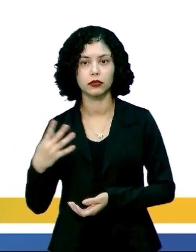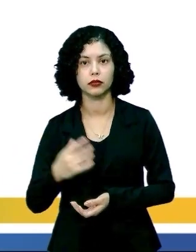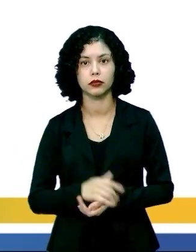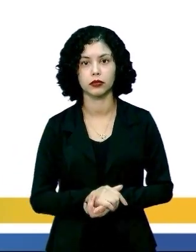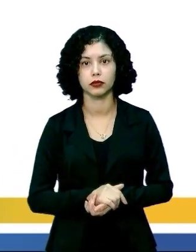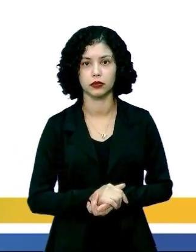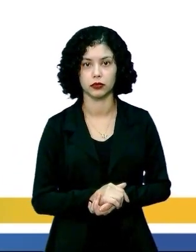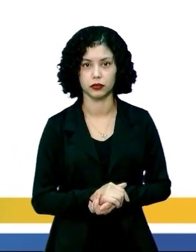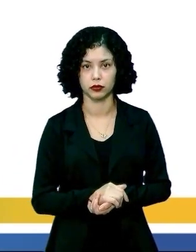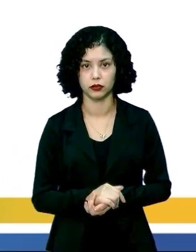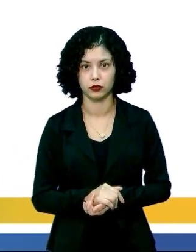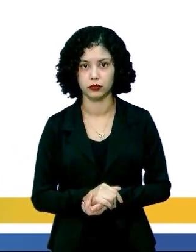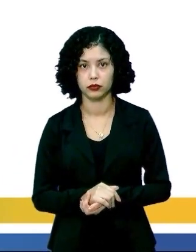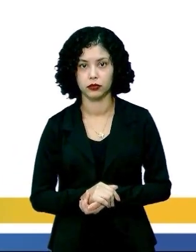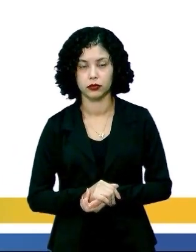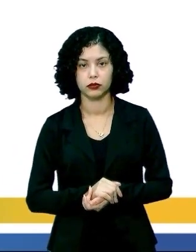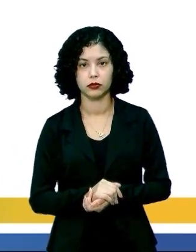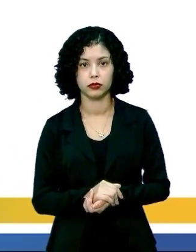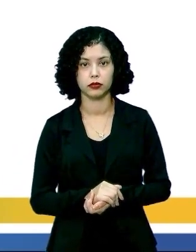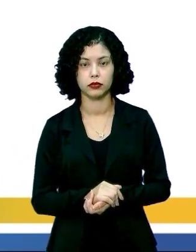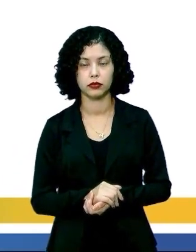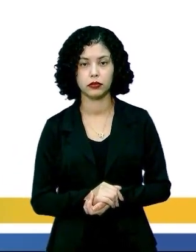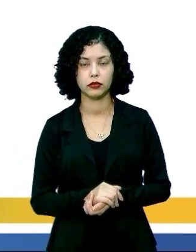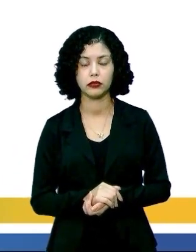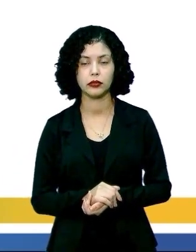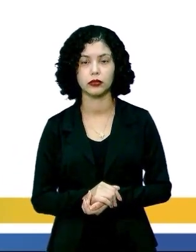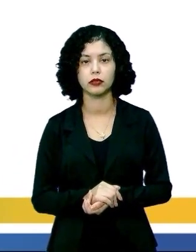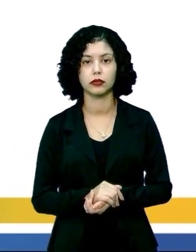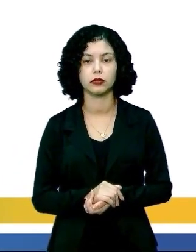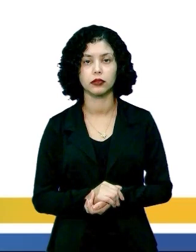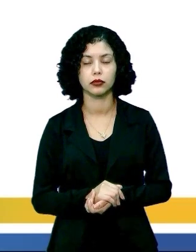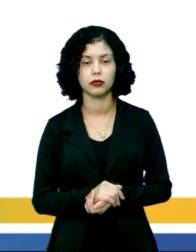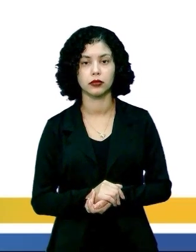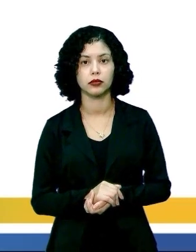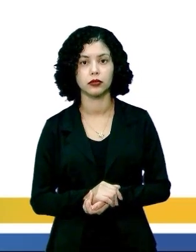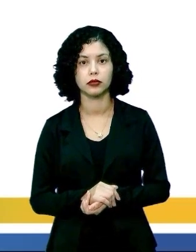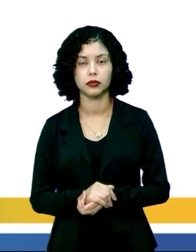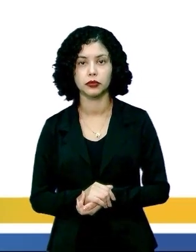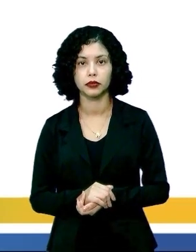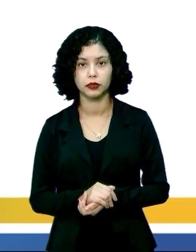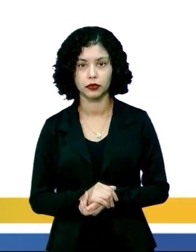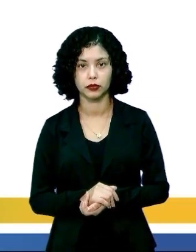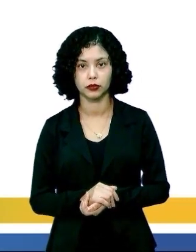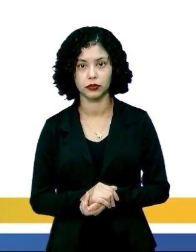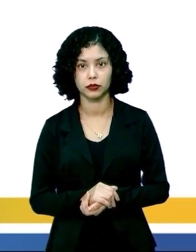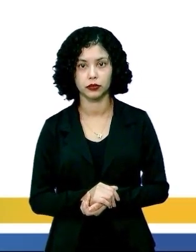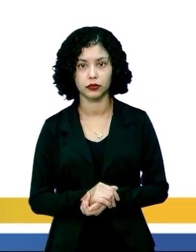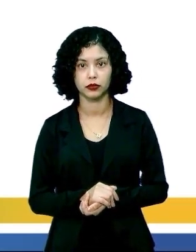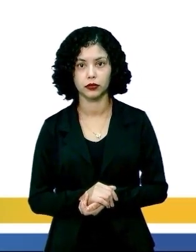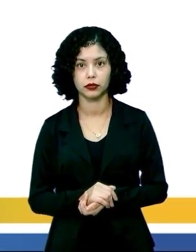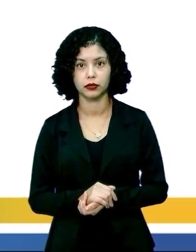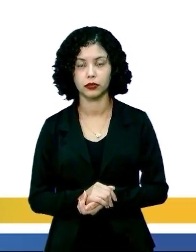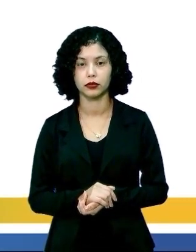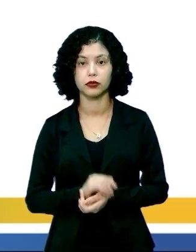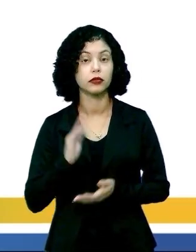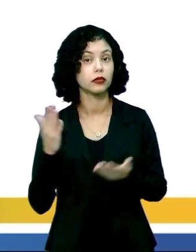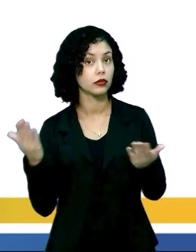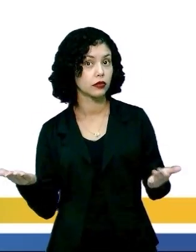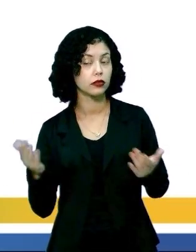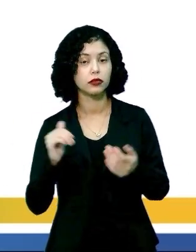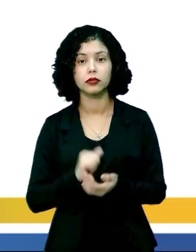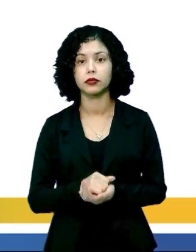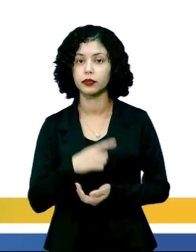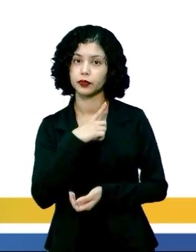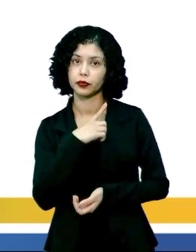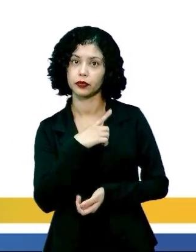aí, f, temos os elementos no conjunto 1, 2, 3 e 4. Então, nós